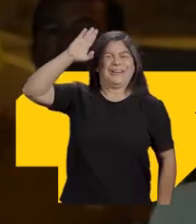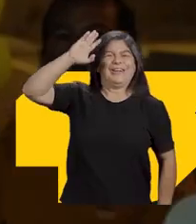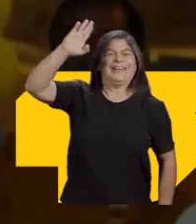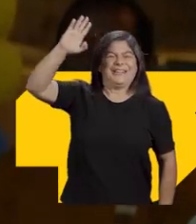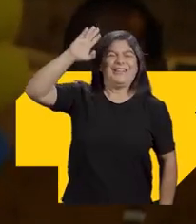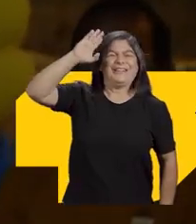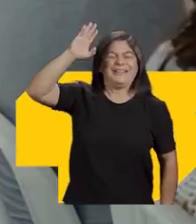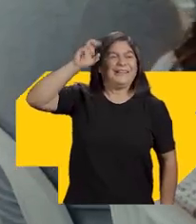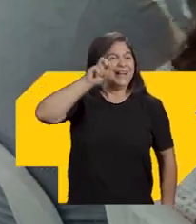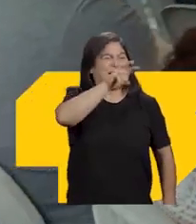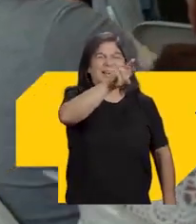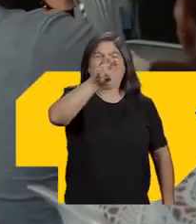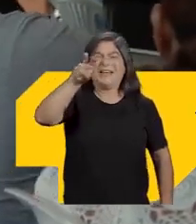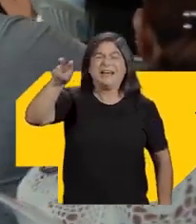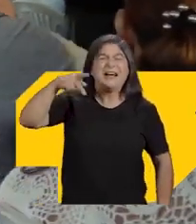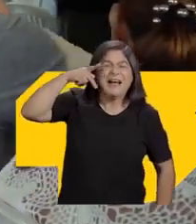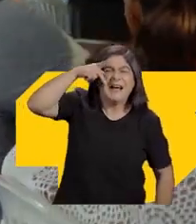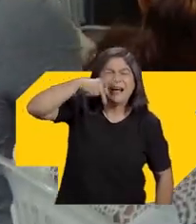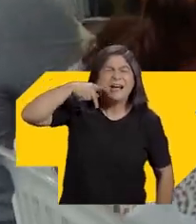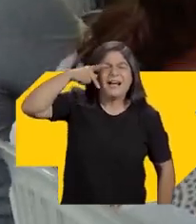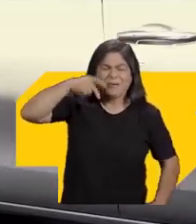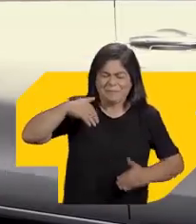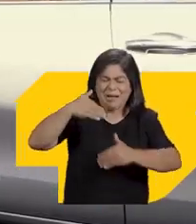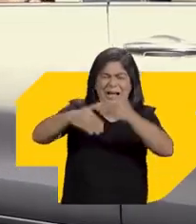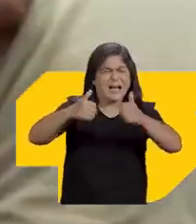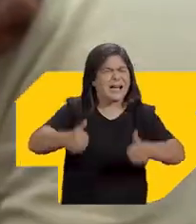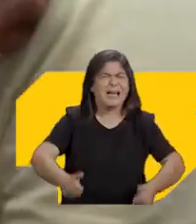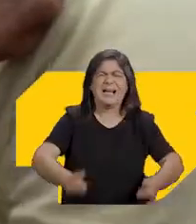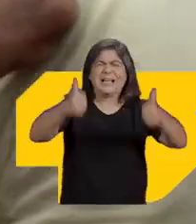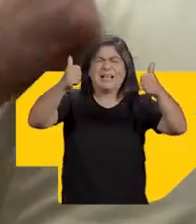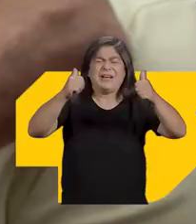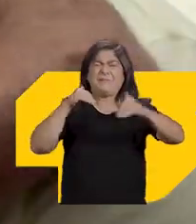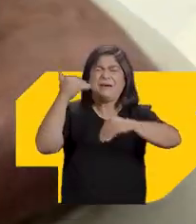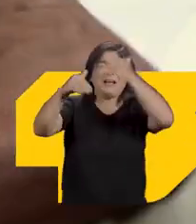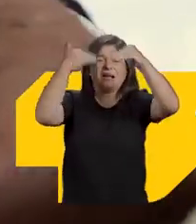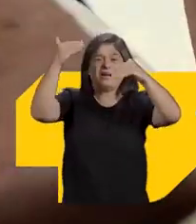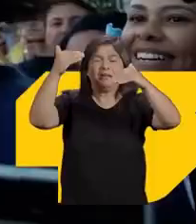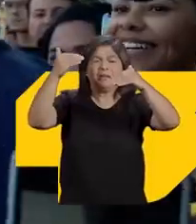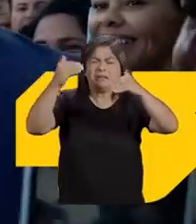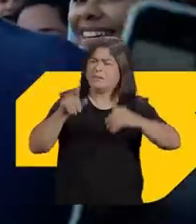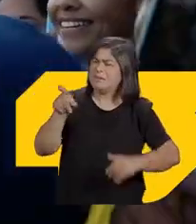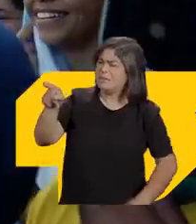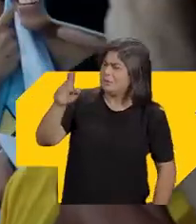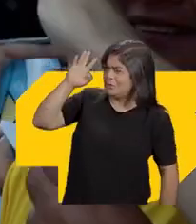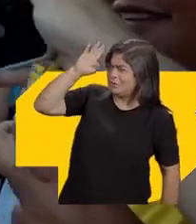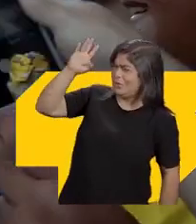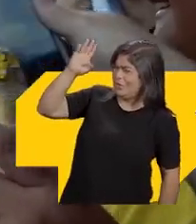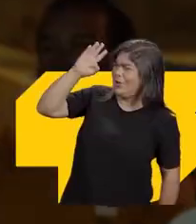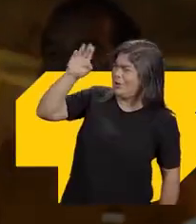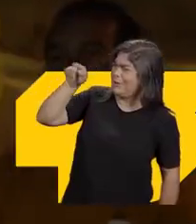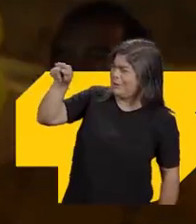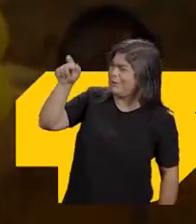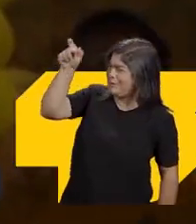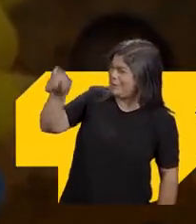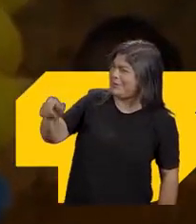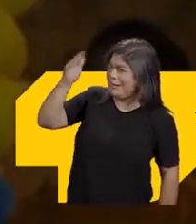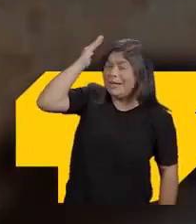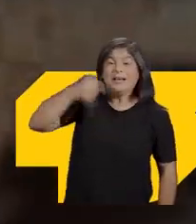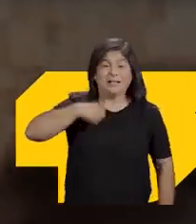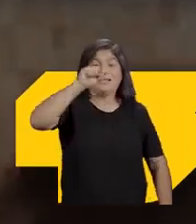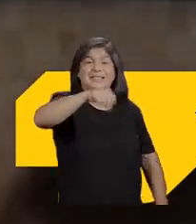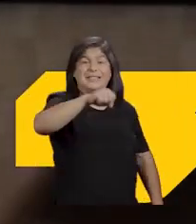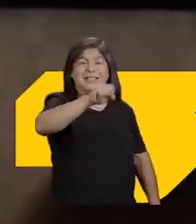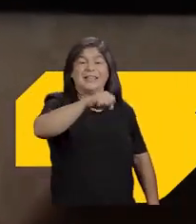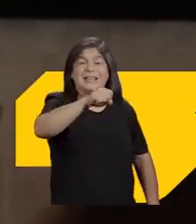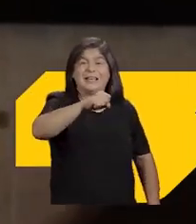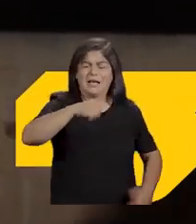sonhar. Eu tenho um sonho de ver a Paraíba atravessando um tempo melhor. Tem gente que diz, Pedro, você é um sonhador. Eu digo,